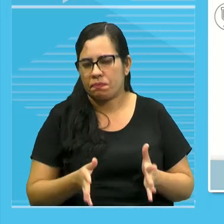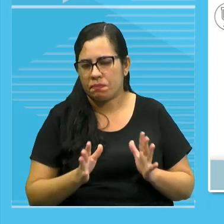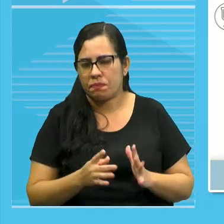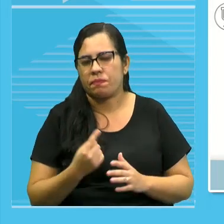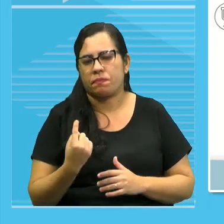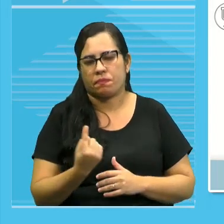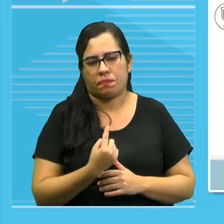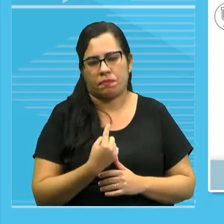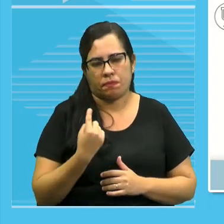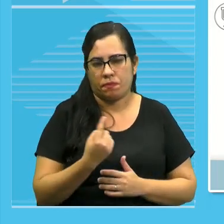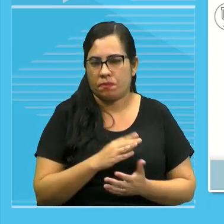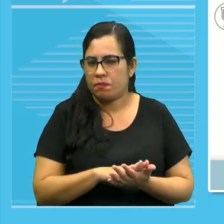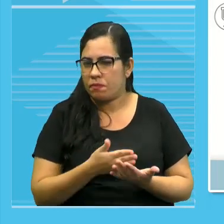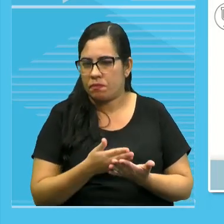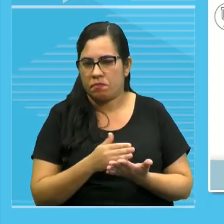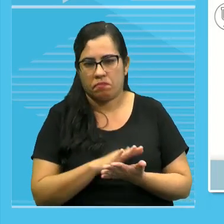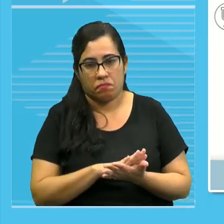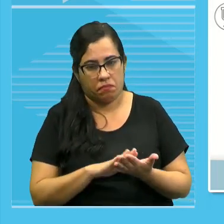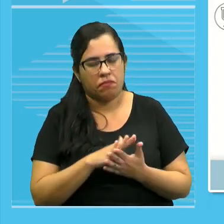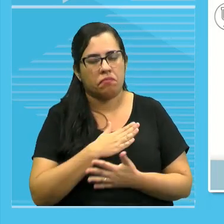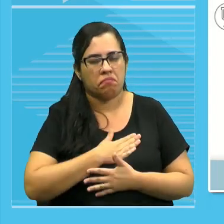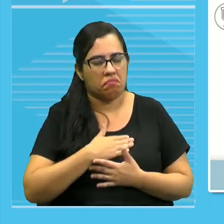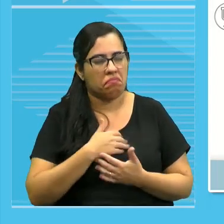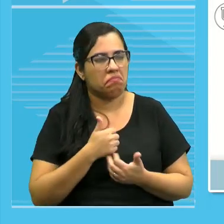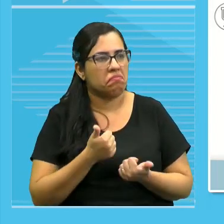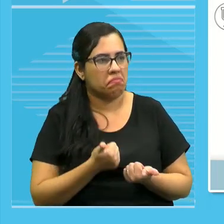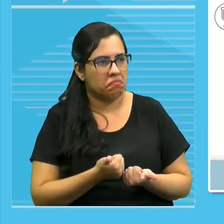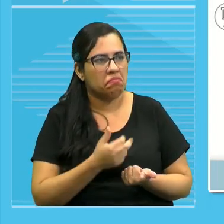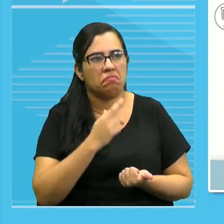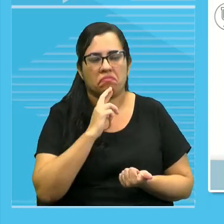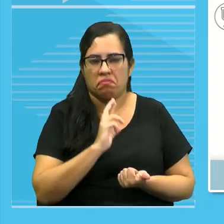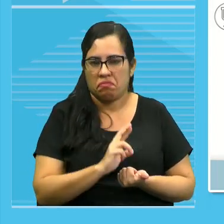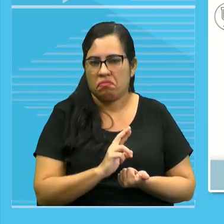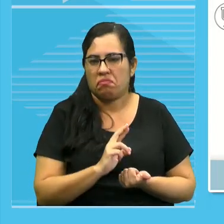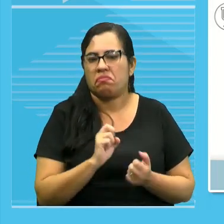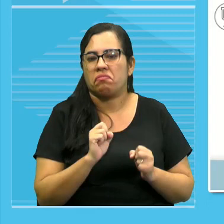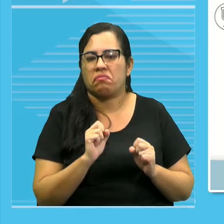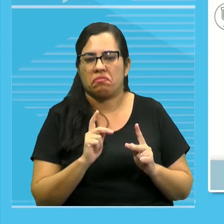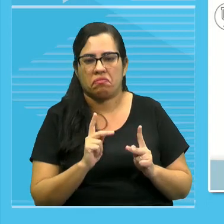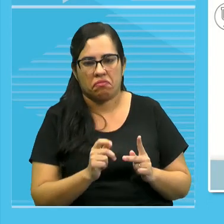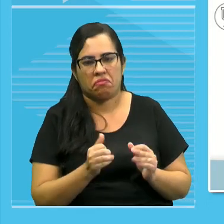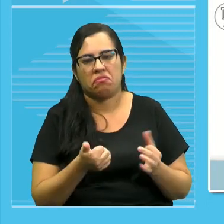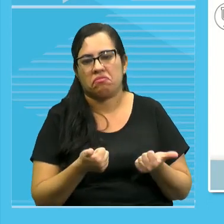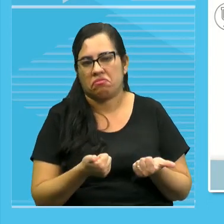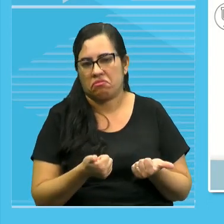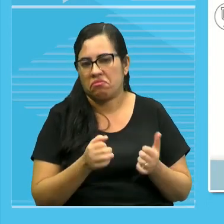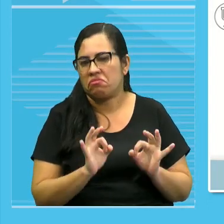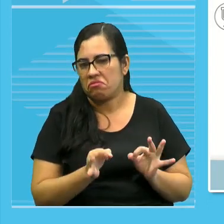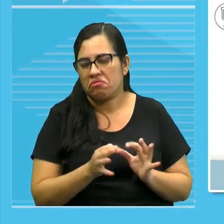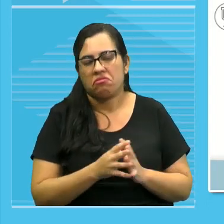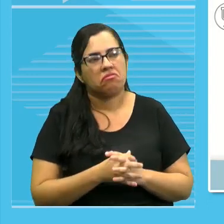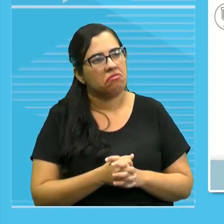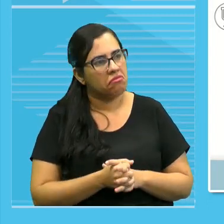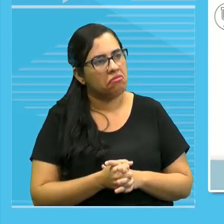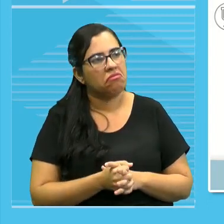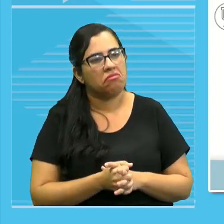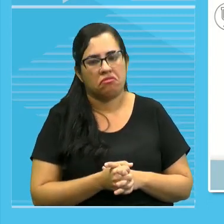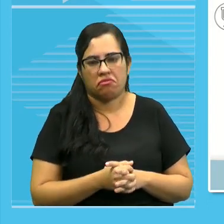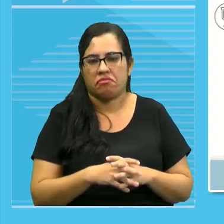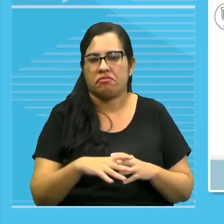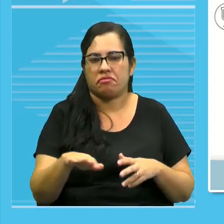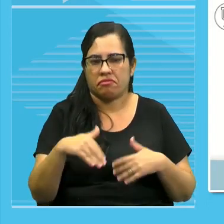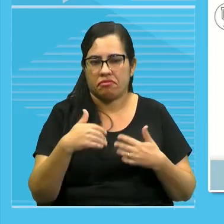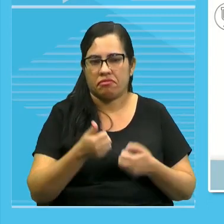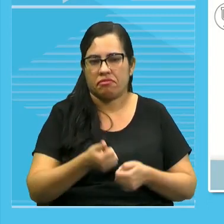sozinhos não Traduzir eu gostei ver resposta resposta veio correta ali no chat